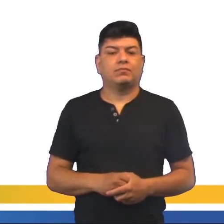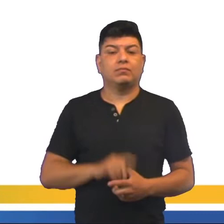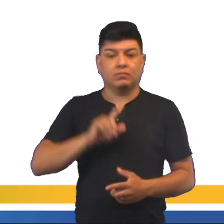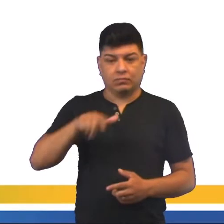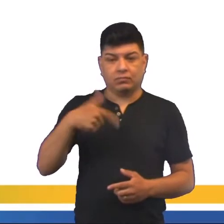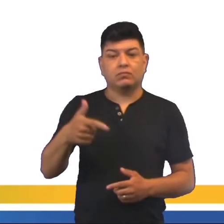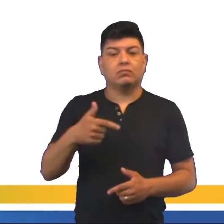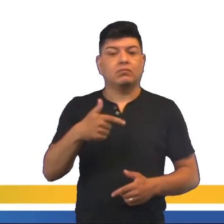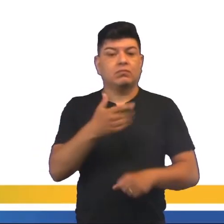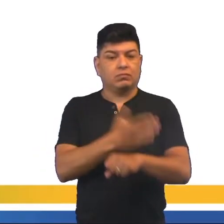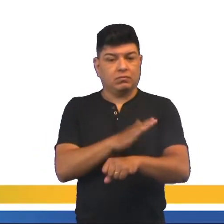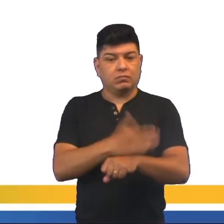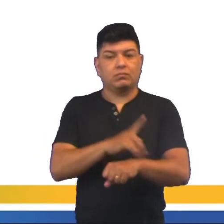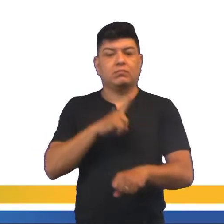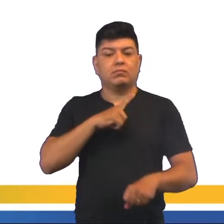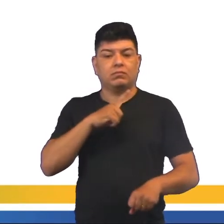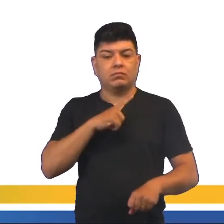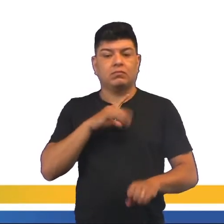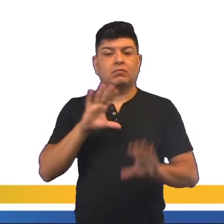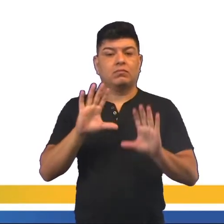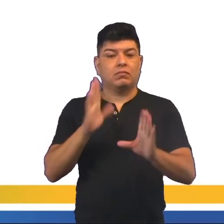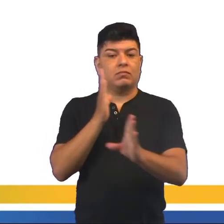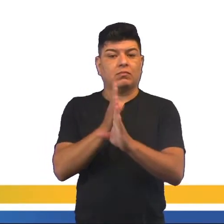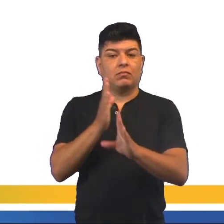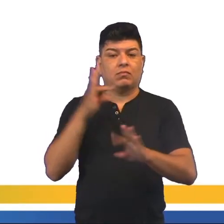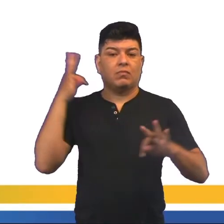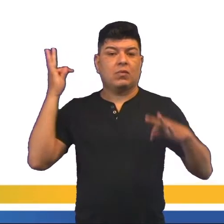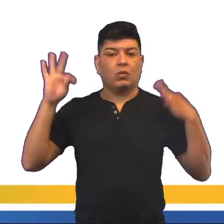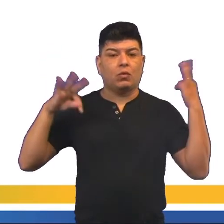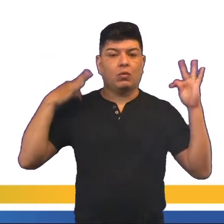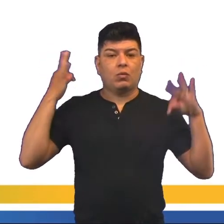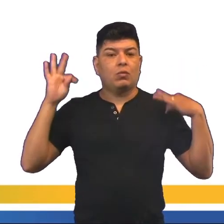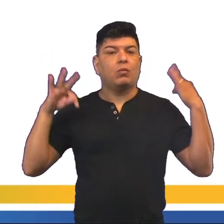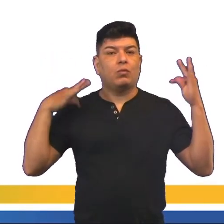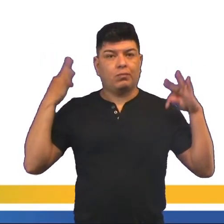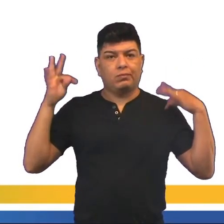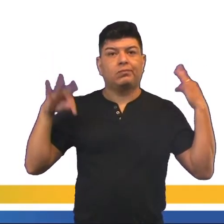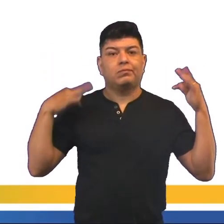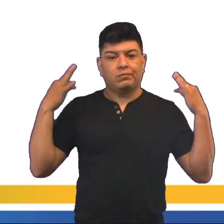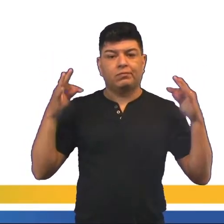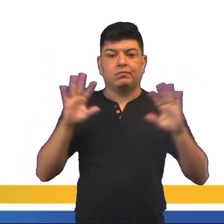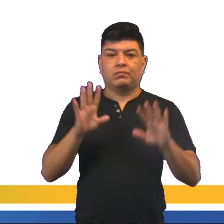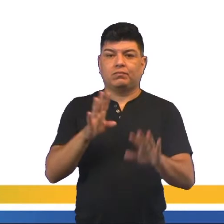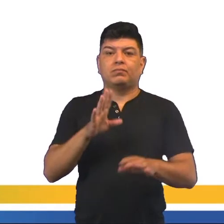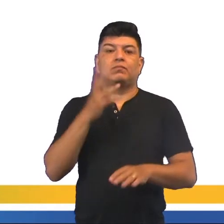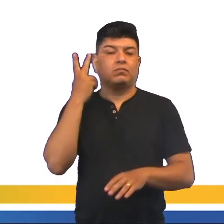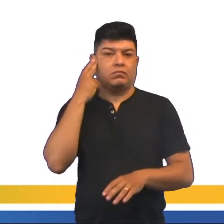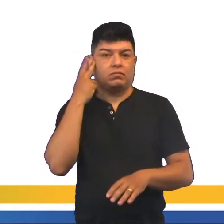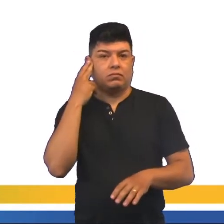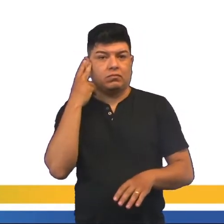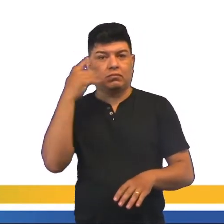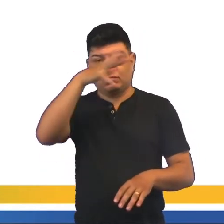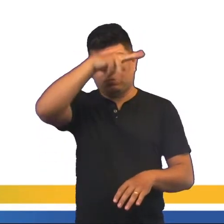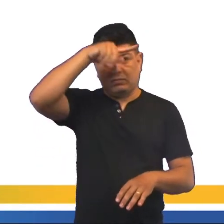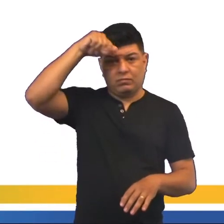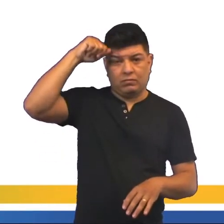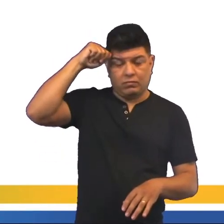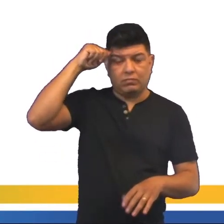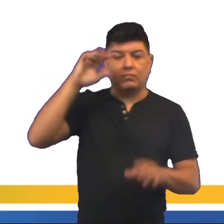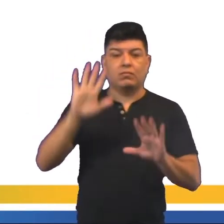Outra atividade que se destaca na bacia fica por conta do turismo, nas áreas de praia de água doce, muito comum na região do Rio